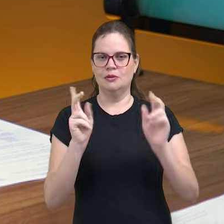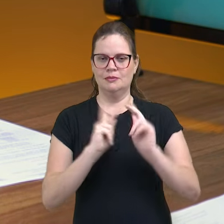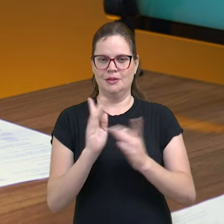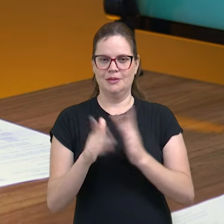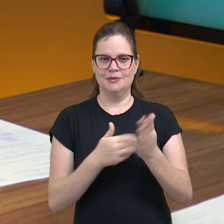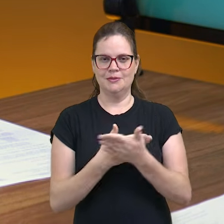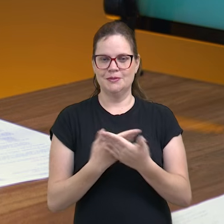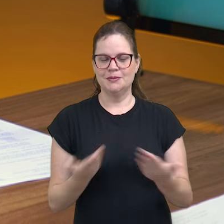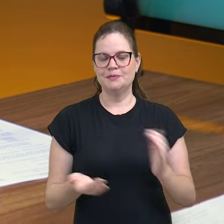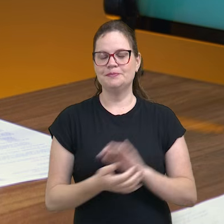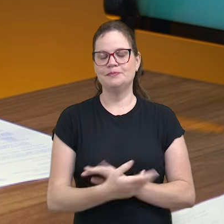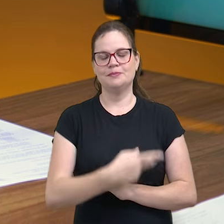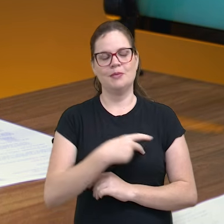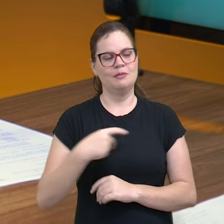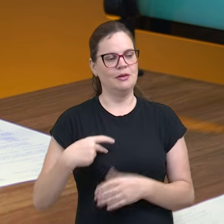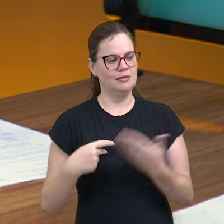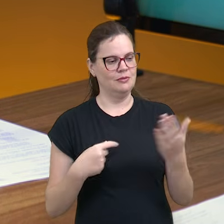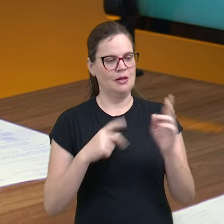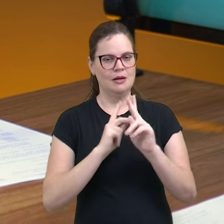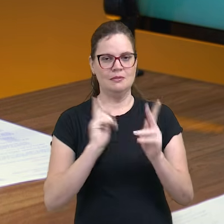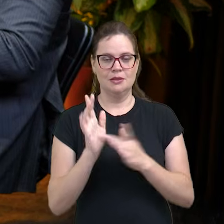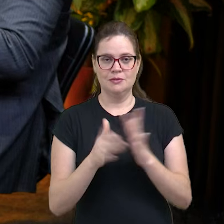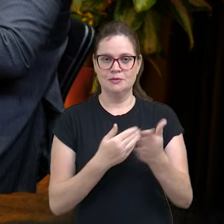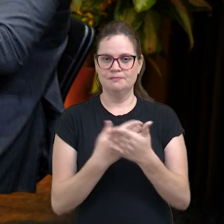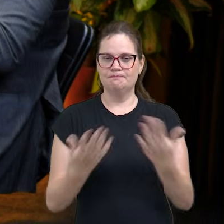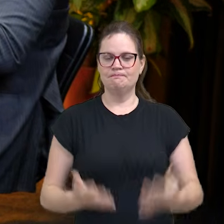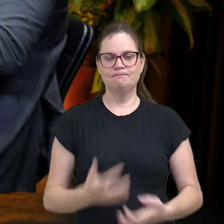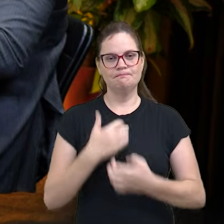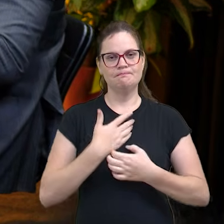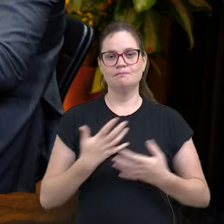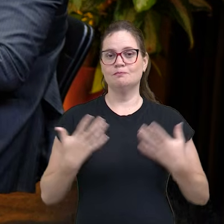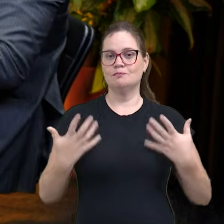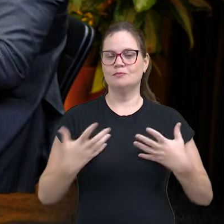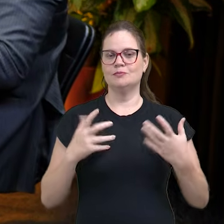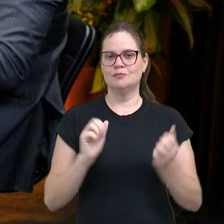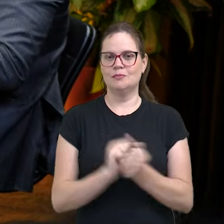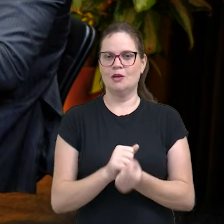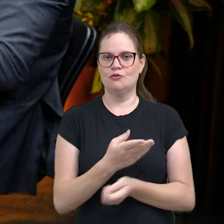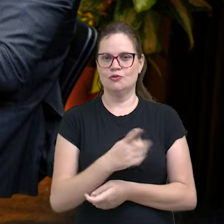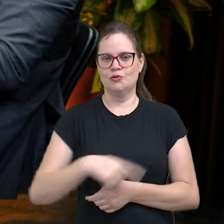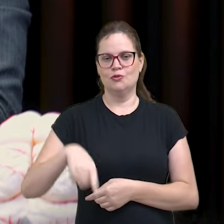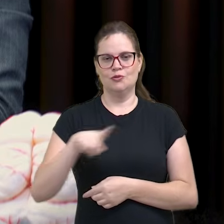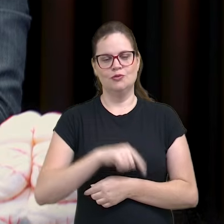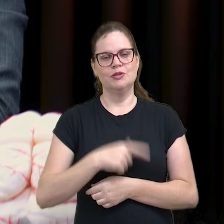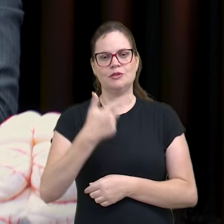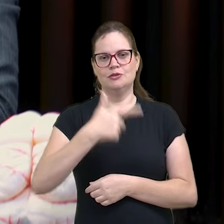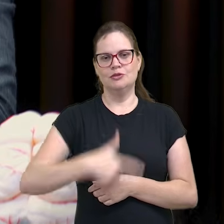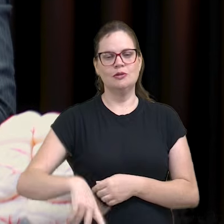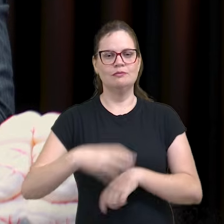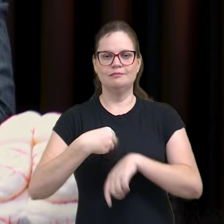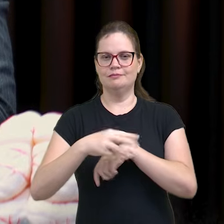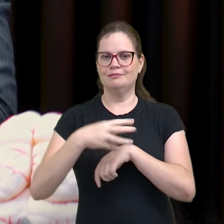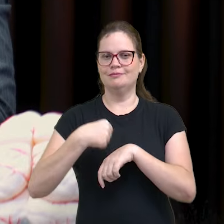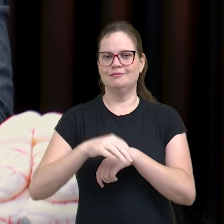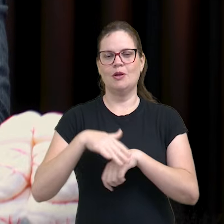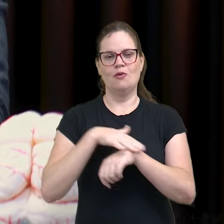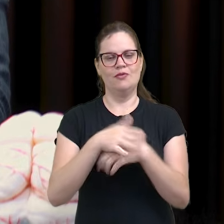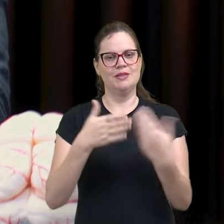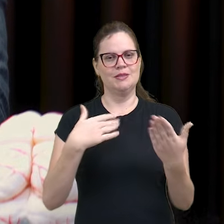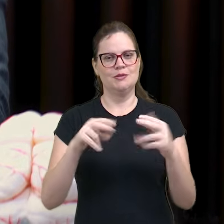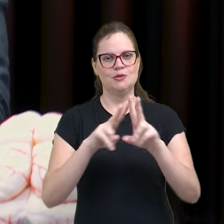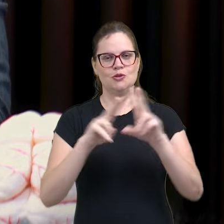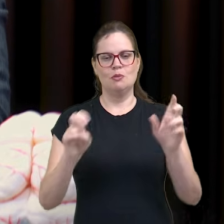presença do pastor Orlando Capuzzo. A paz do Senhor, pastor Orlando. A paz do Senhor, pastor Fabiano. É uma alegria, um prazer estar aqui mais uma